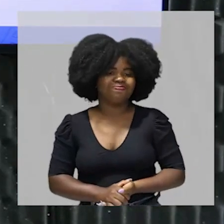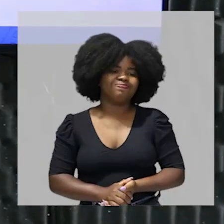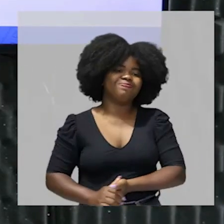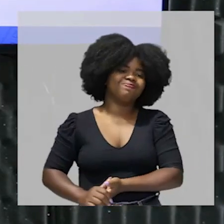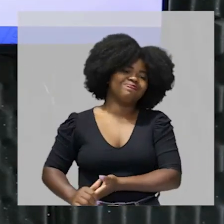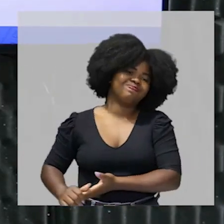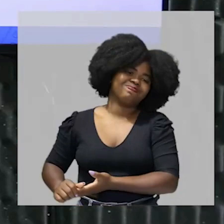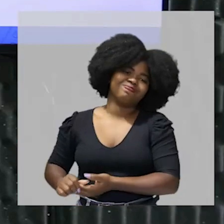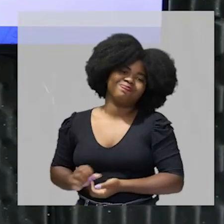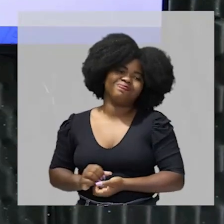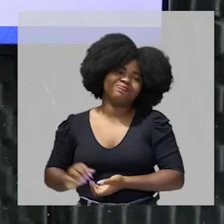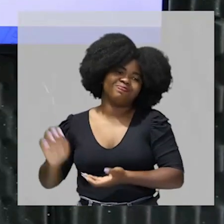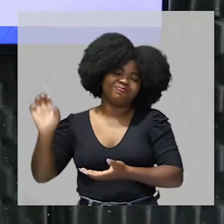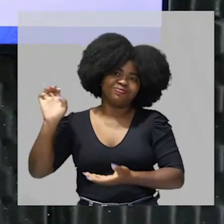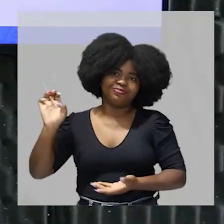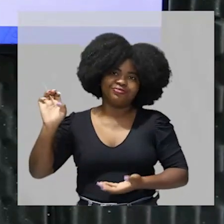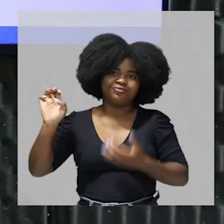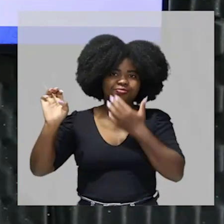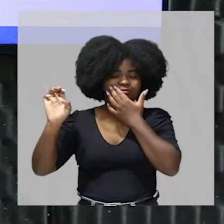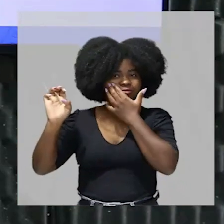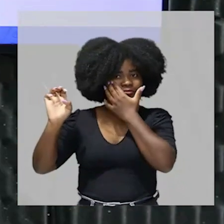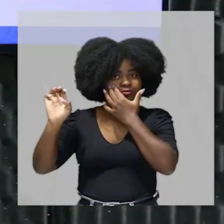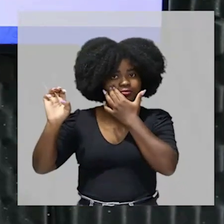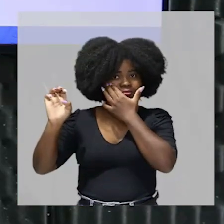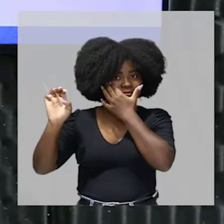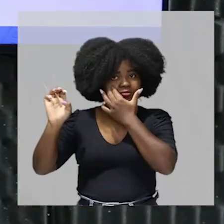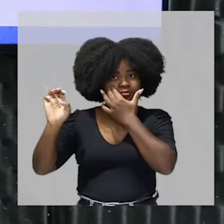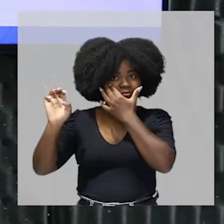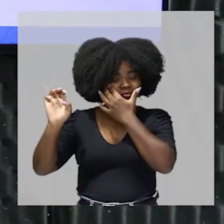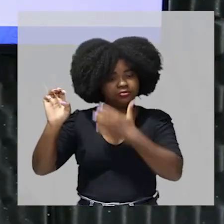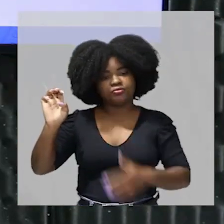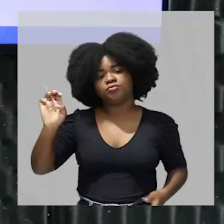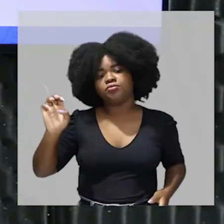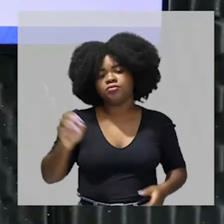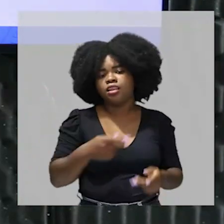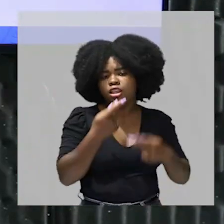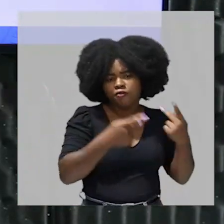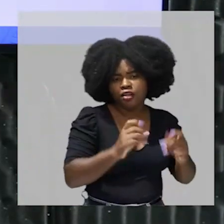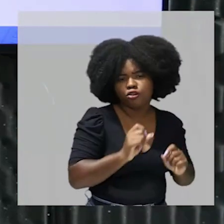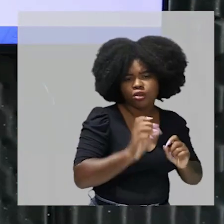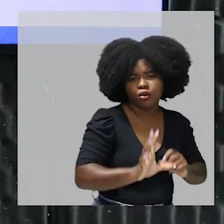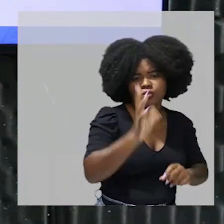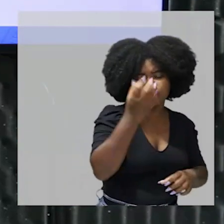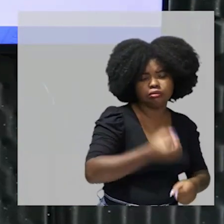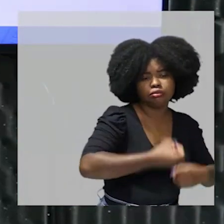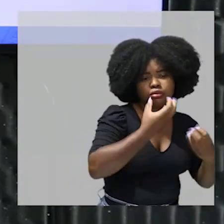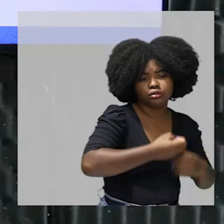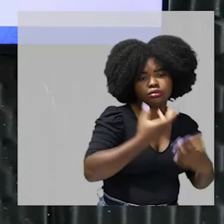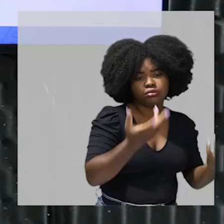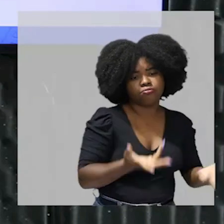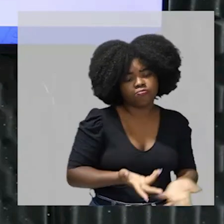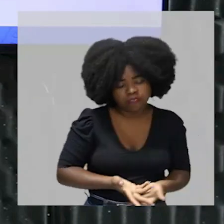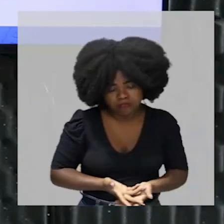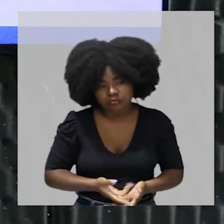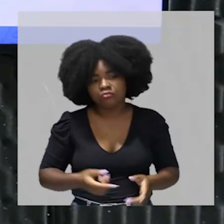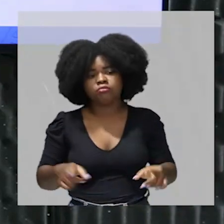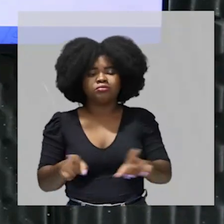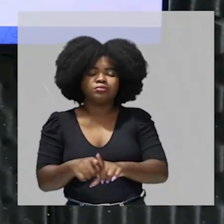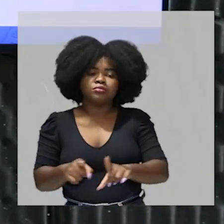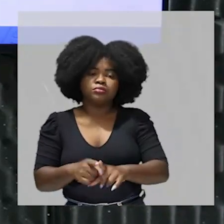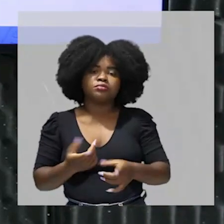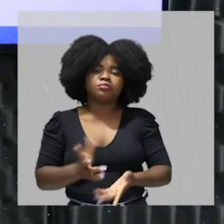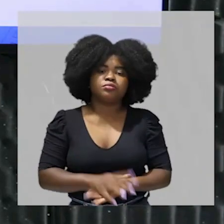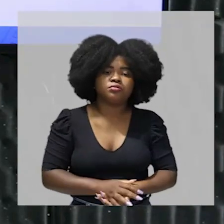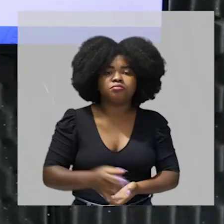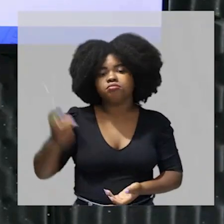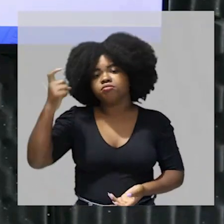narrativa auto-reflexiva ou seja ele conta o que acontece e ao mesmo tempo ele se auto denomina